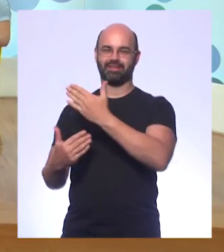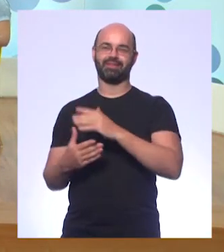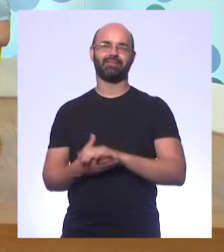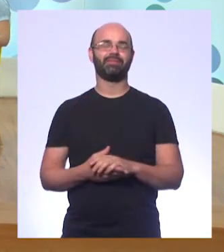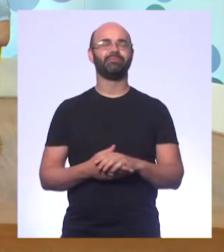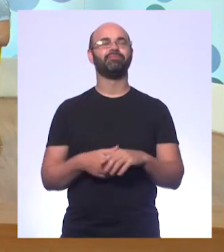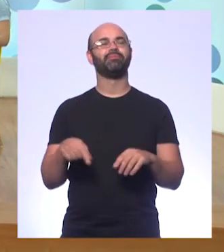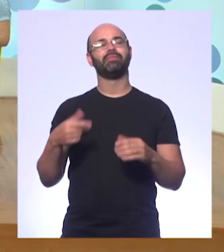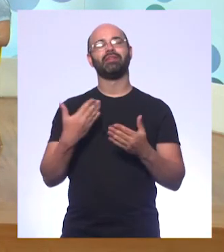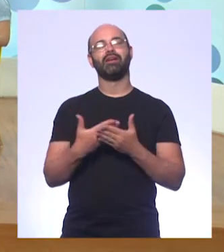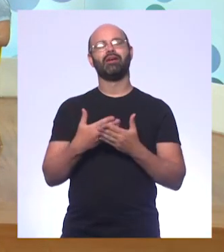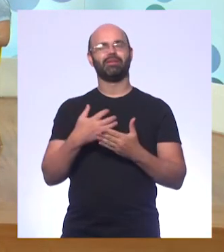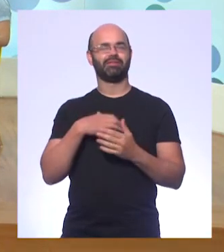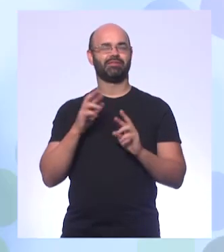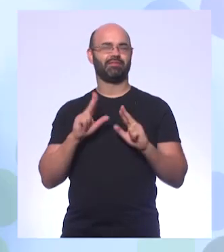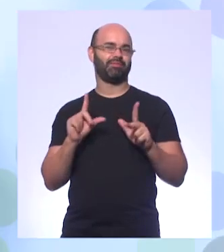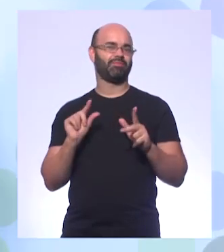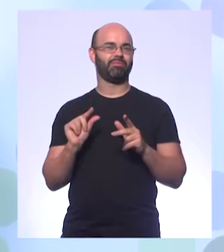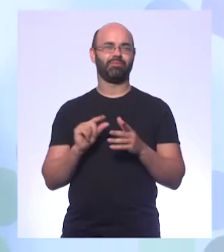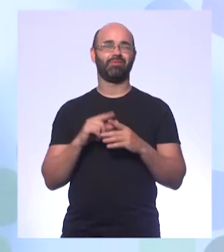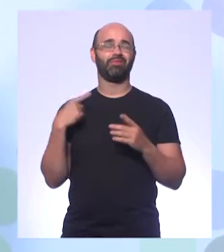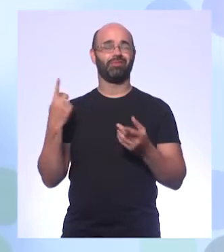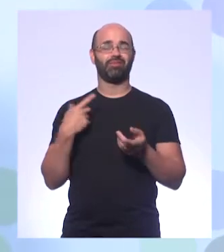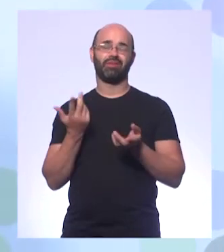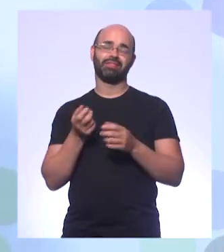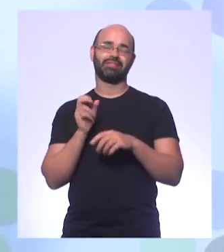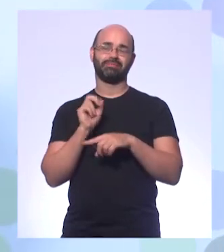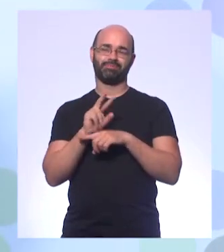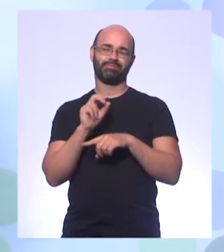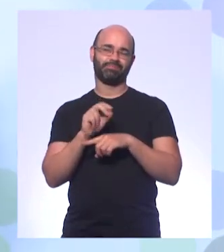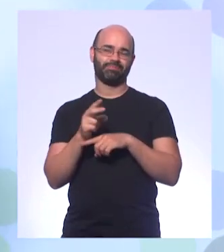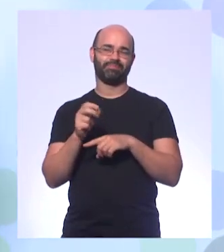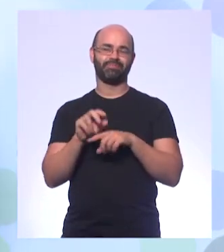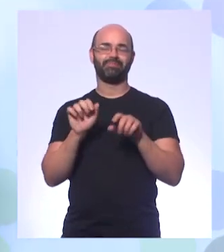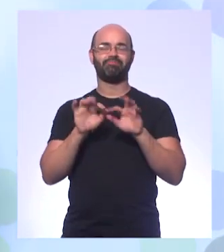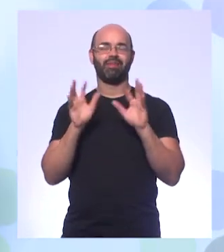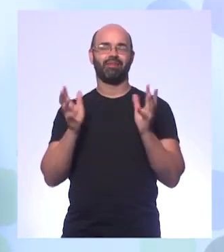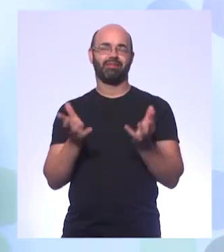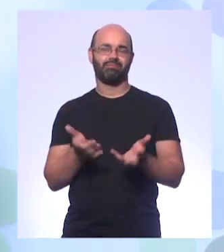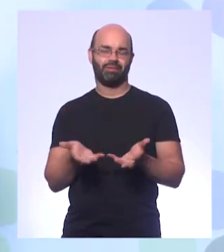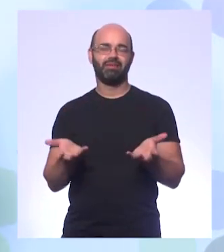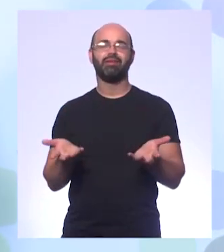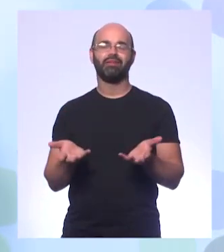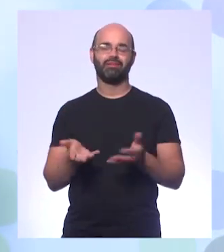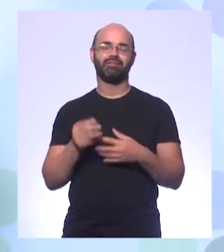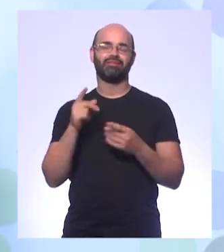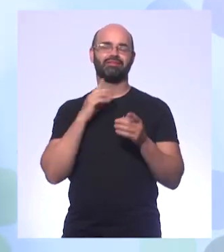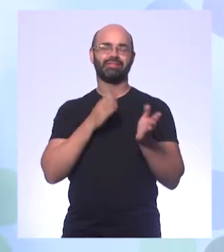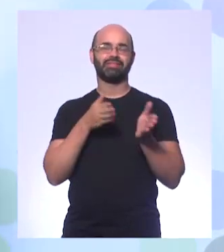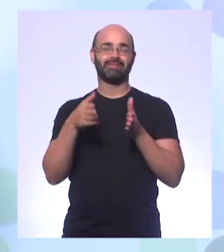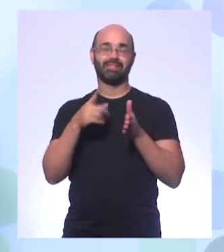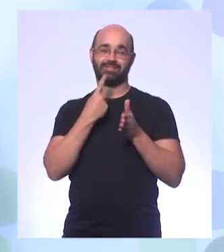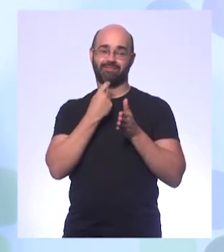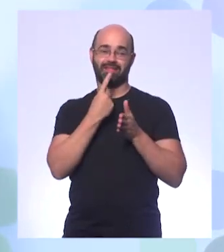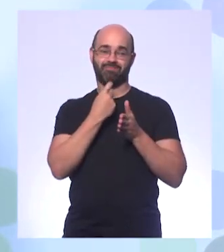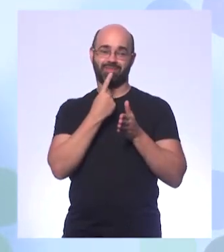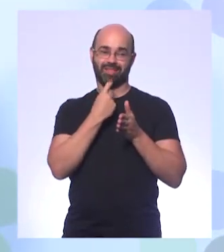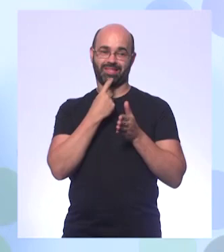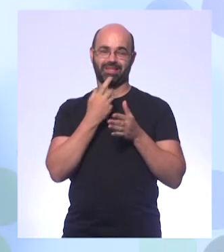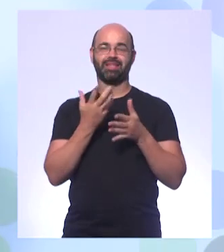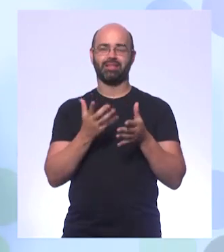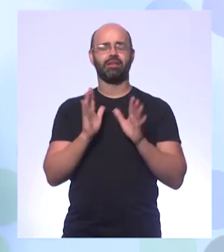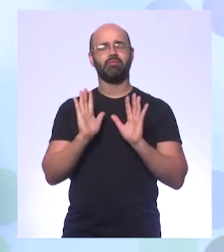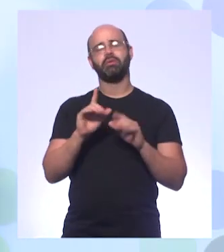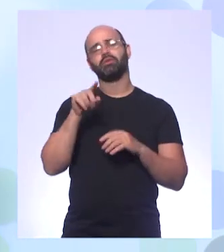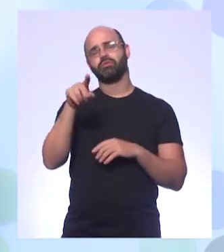pouquinho diferente, né? Porque a gente está nessa questão da pandemia e fase vermelha e tal. Mas mesmo assim, vocês vão ter o tempo para responder as questões